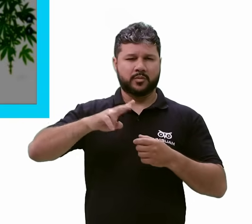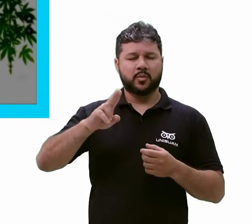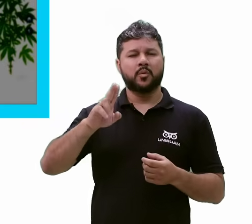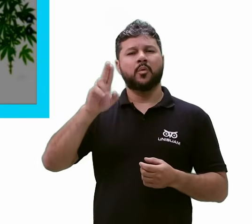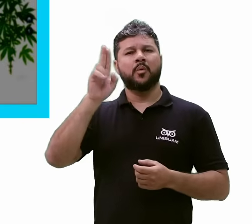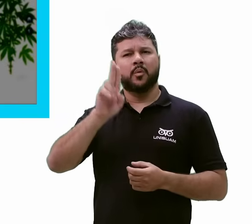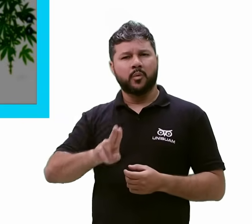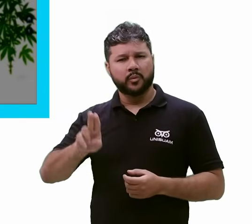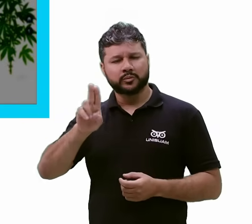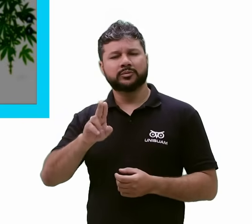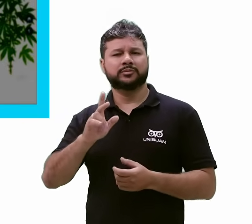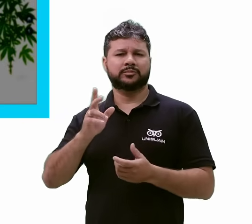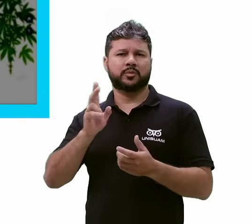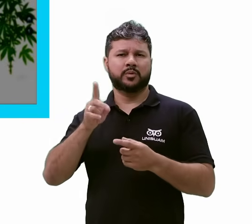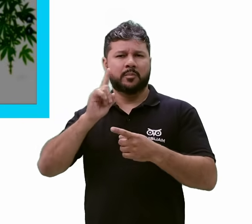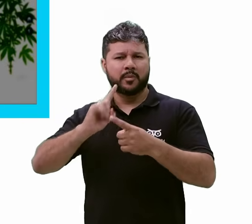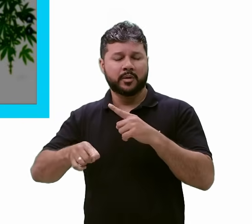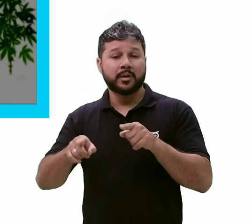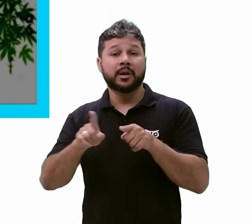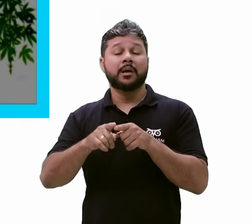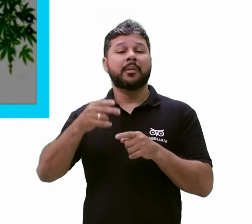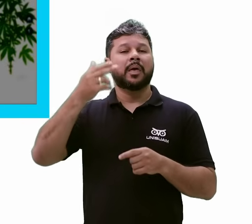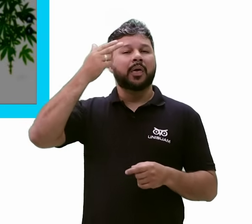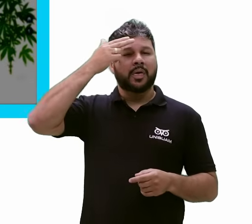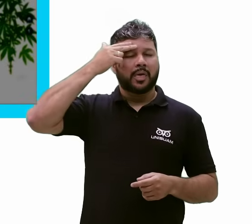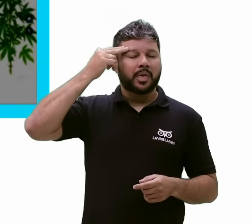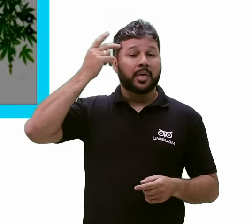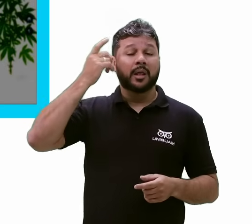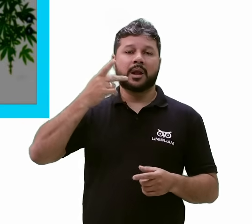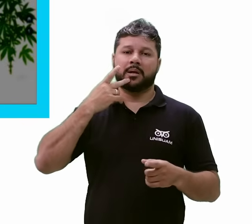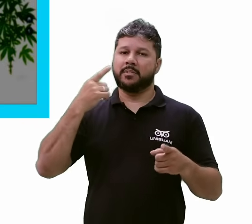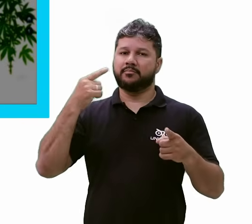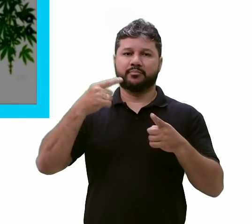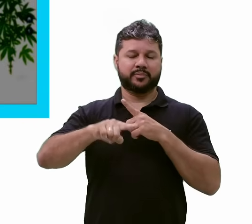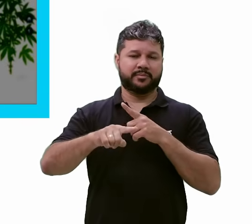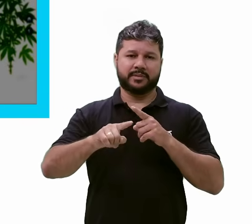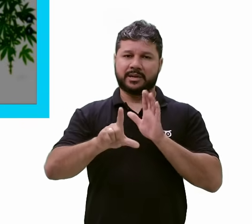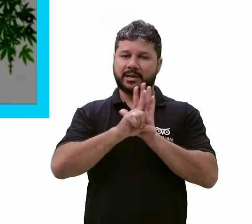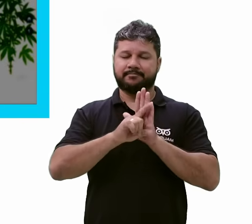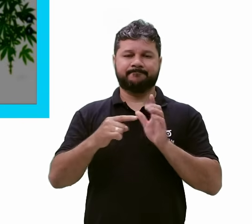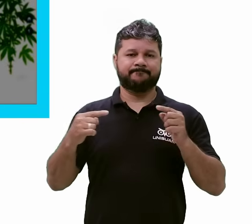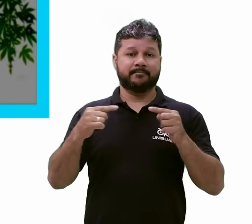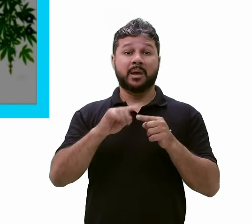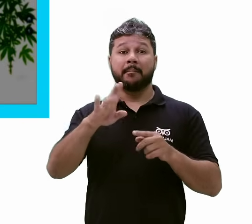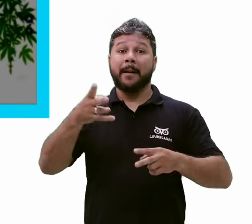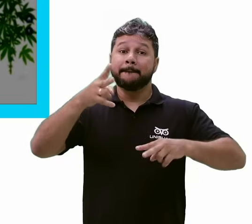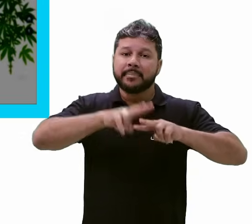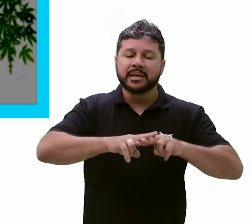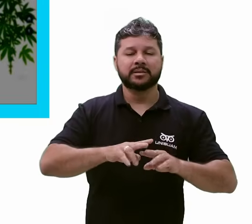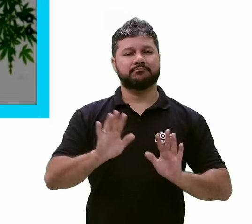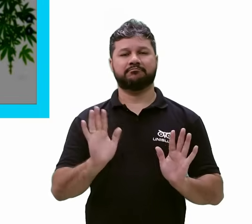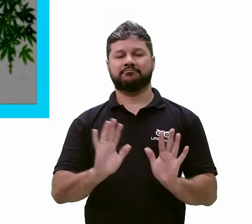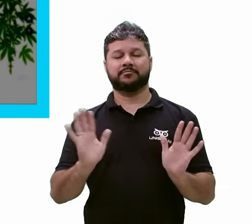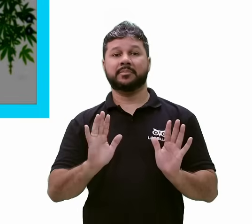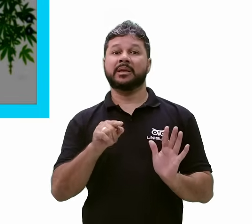Bom, voltando aqui, o consumo em locais públicos ainda é proibido e o uso recreativo ainda é ilegal. Porém, a pessoa não é mais presa por isso.